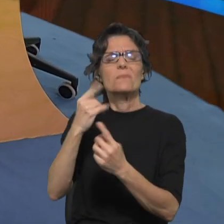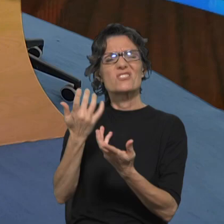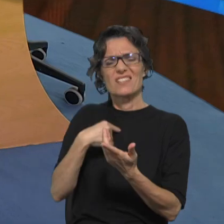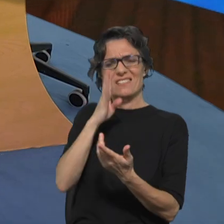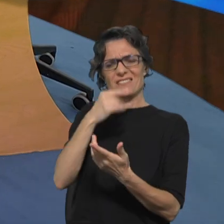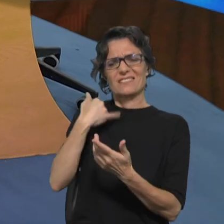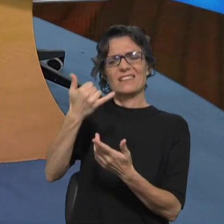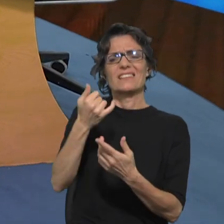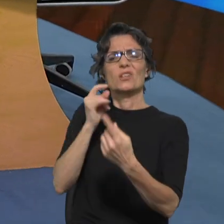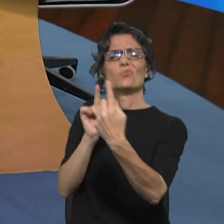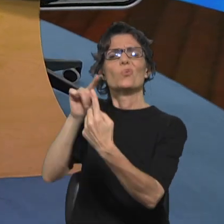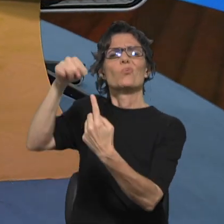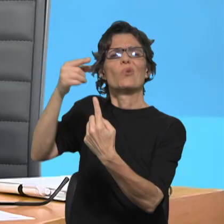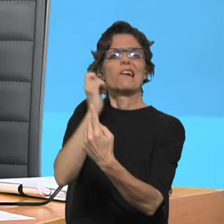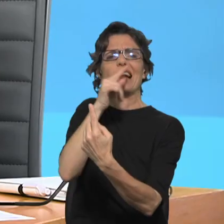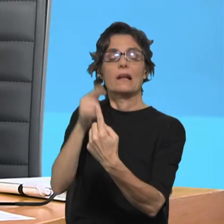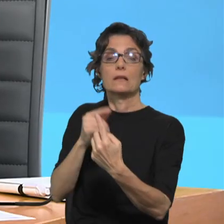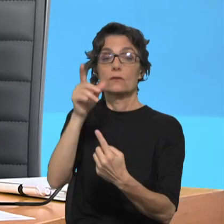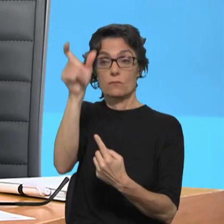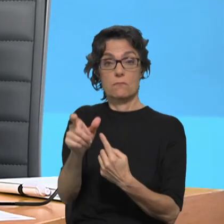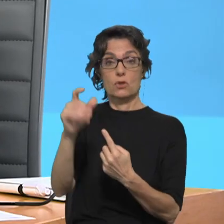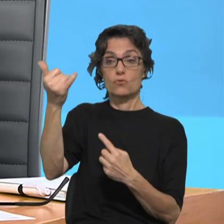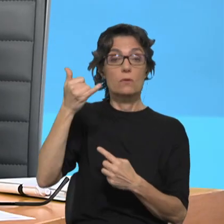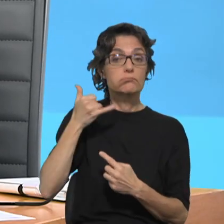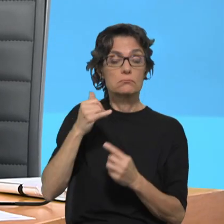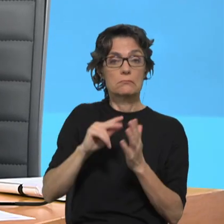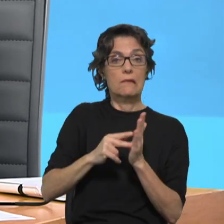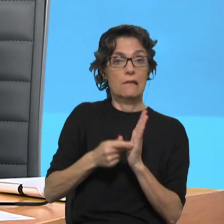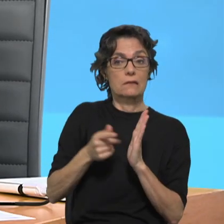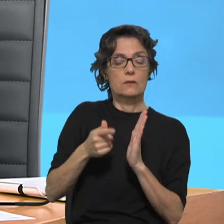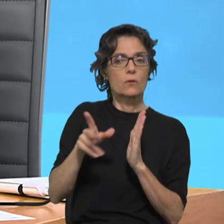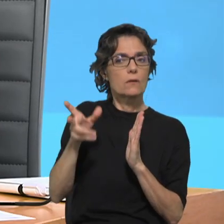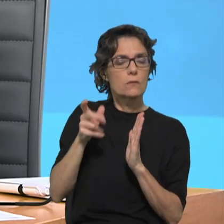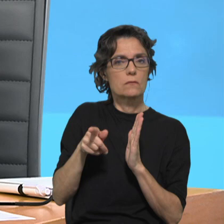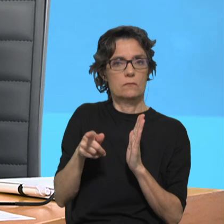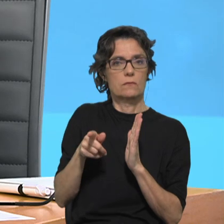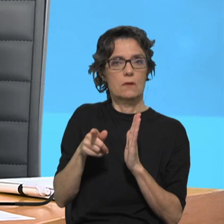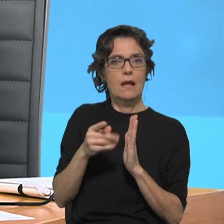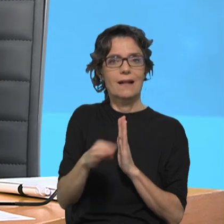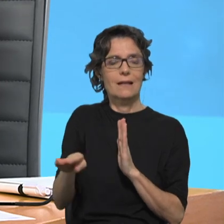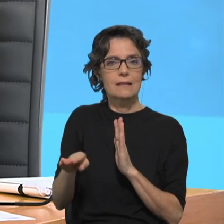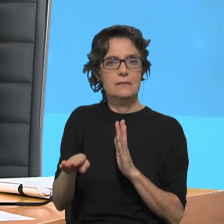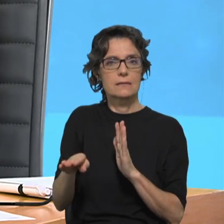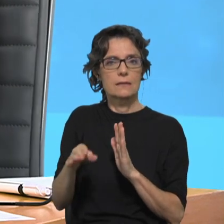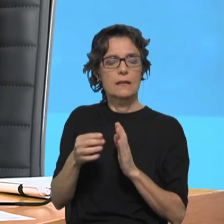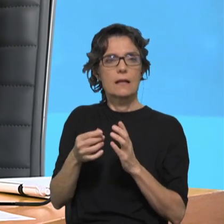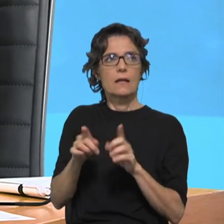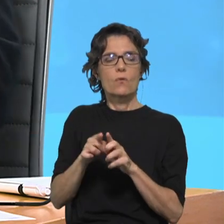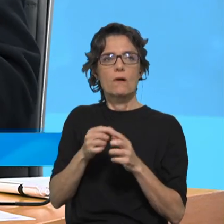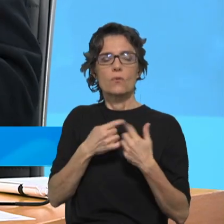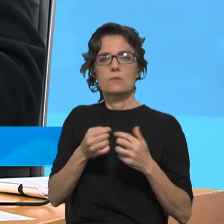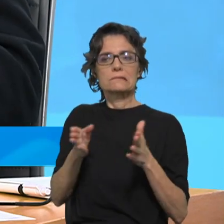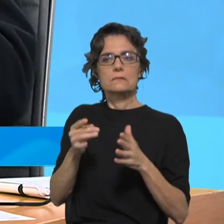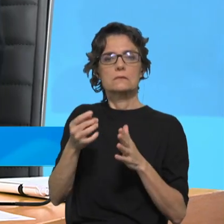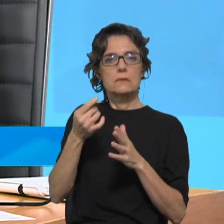linha? Quem liga encontra técnicos que ouvem a criança. E as crianças ouvem-se com o coração. Ouvem a criança